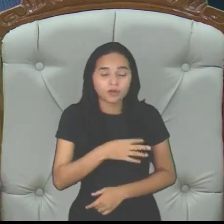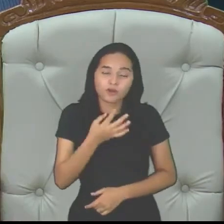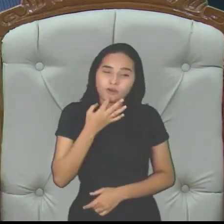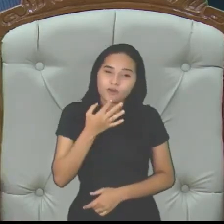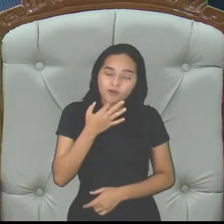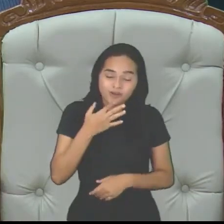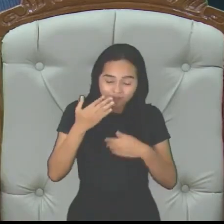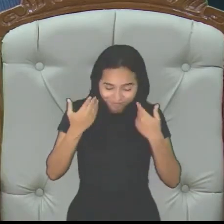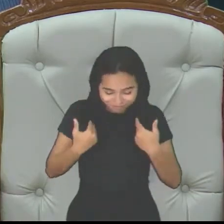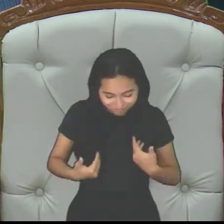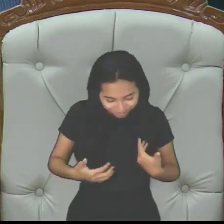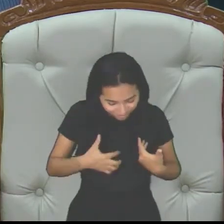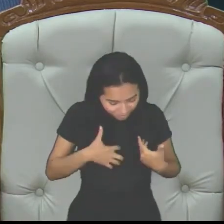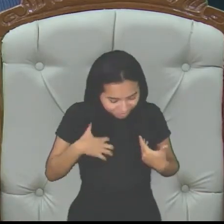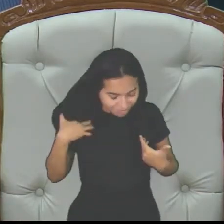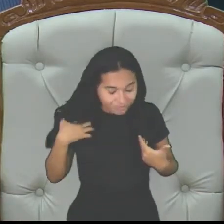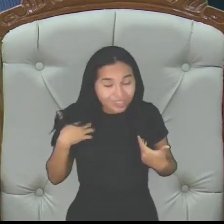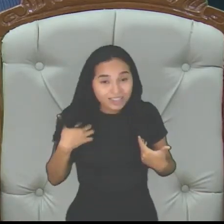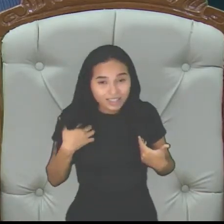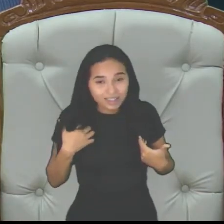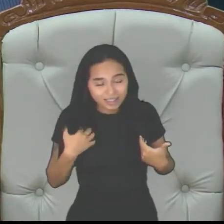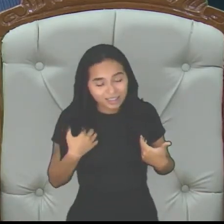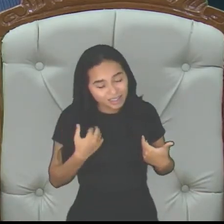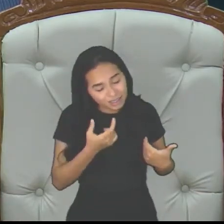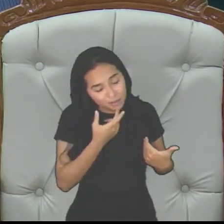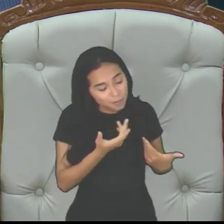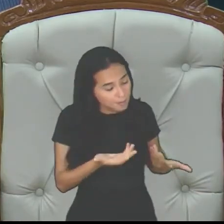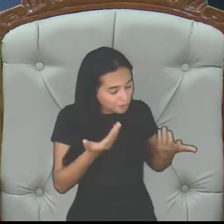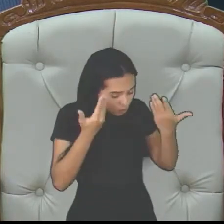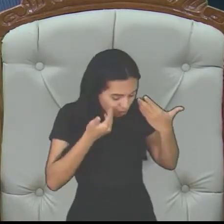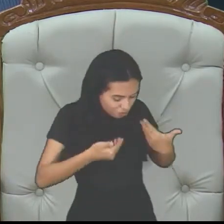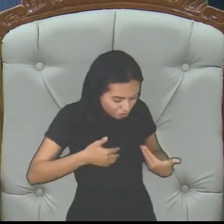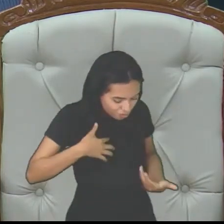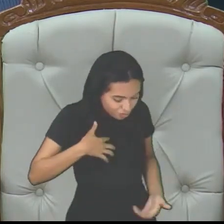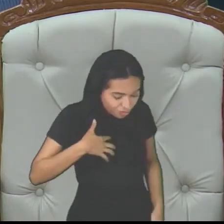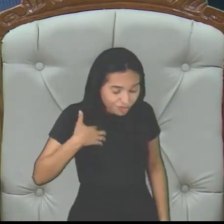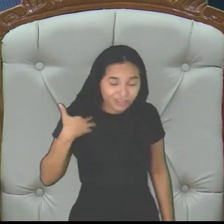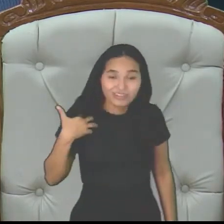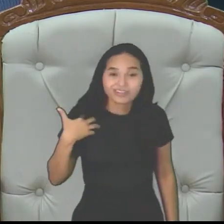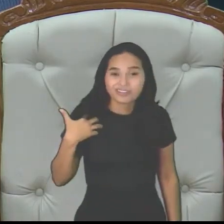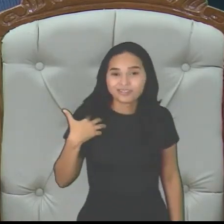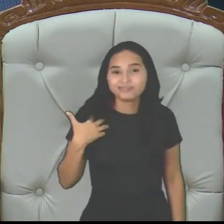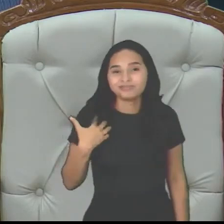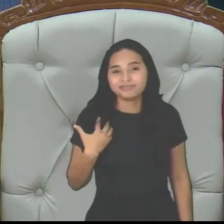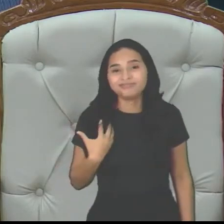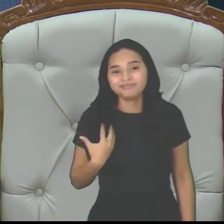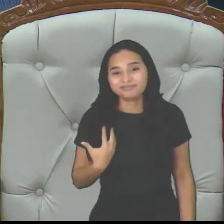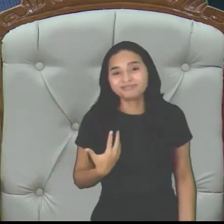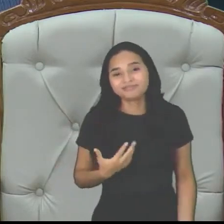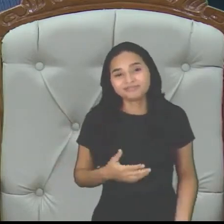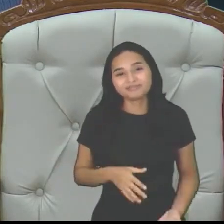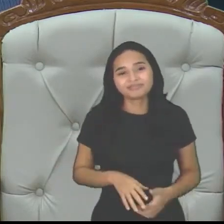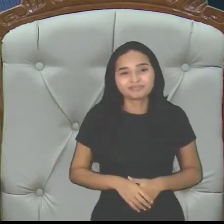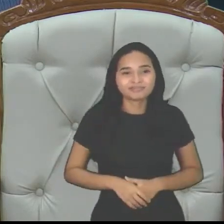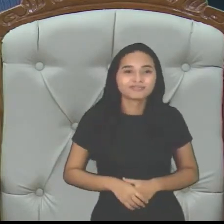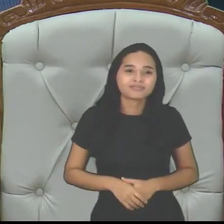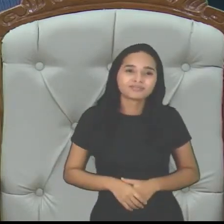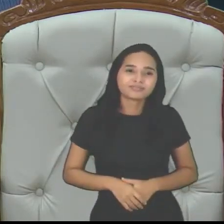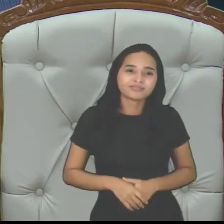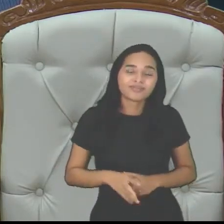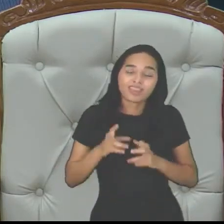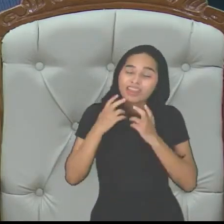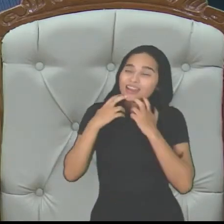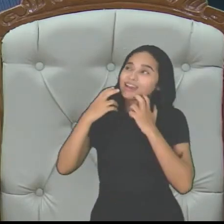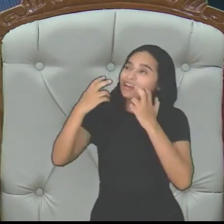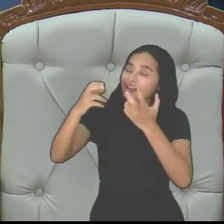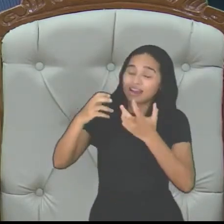sua miserabilidade, ele vai dizer: miserável homem que sou. E ele dá um grito, e o grito é